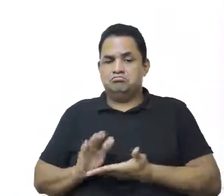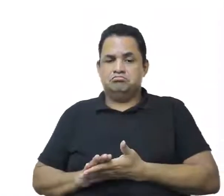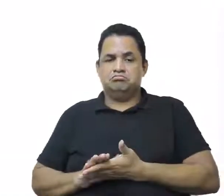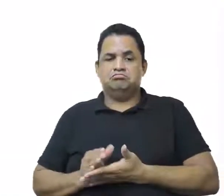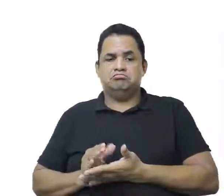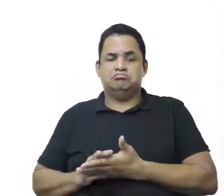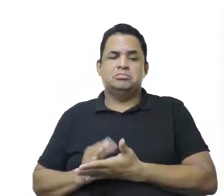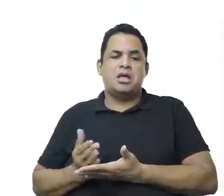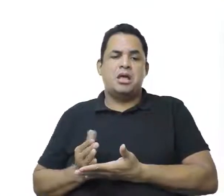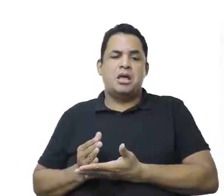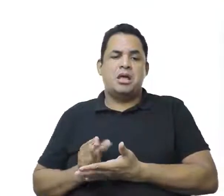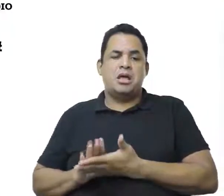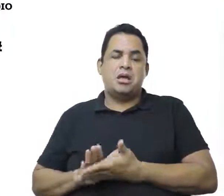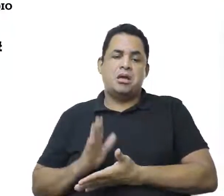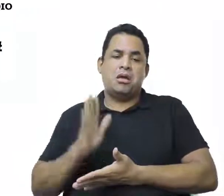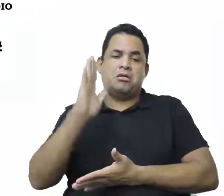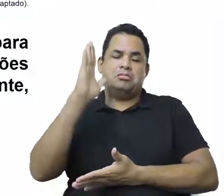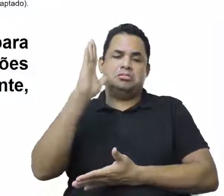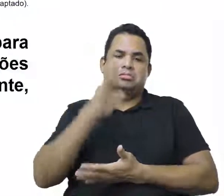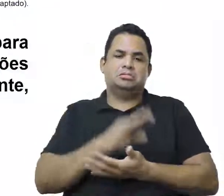do Milton, tá?